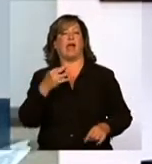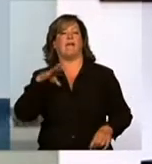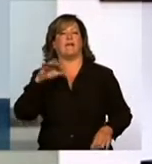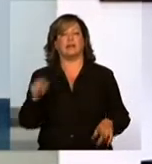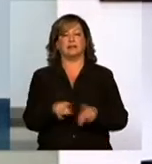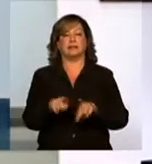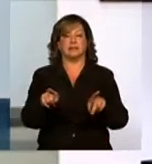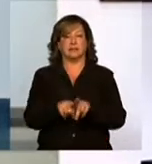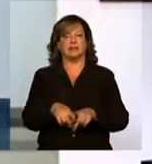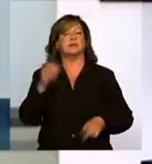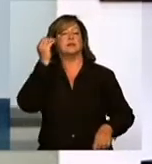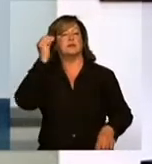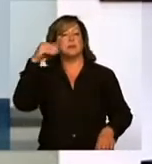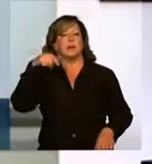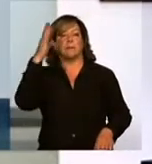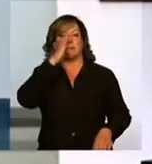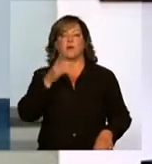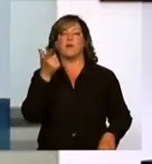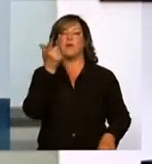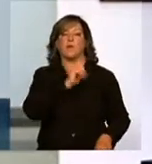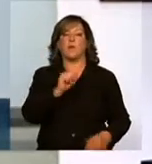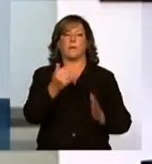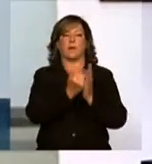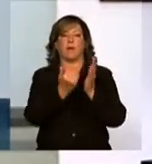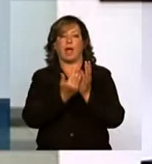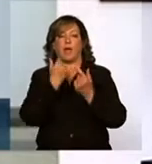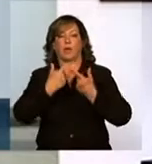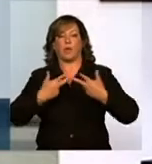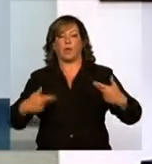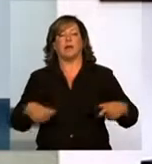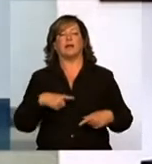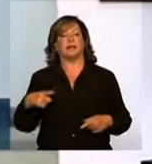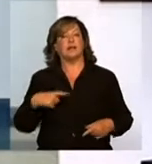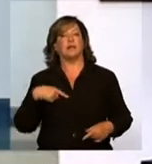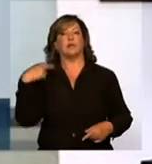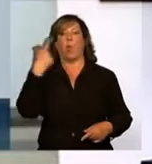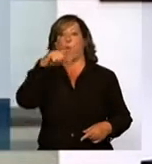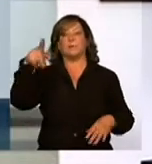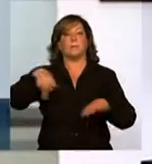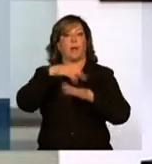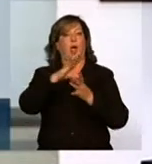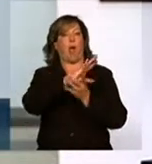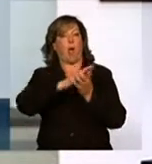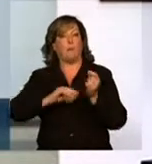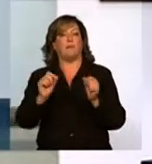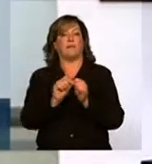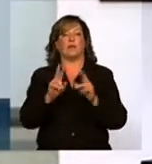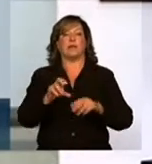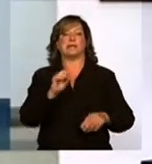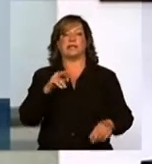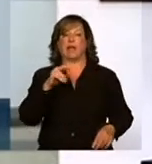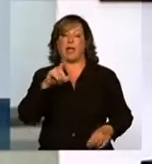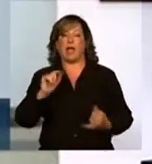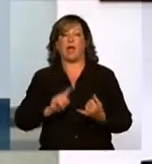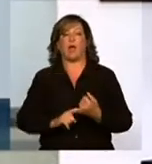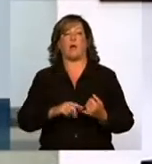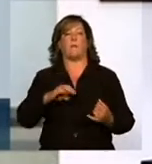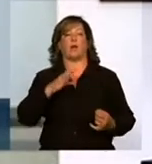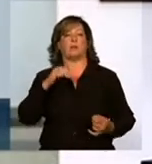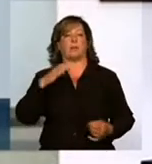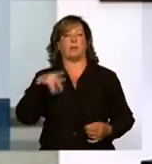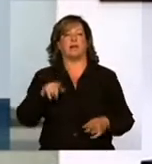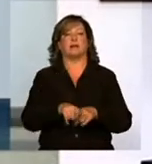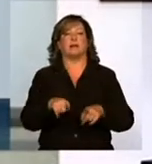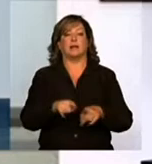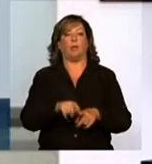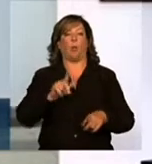experiência brasileira com o programa de aquisição de alimentos vem sendo adaptada em países dessas regiões, como Senegal, Moçambique, Bolívia,